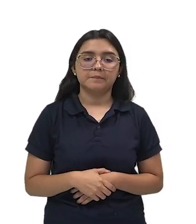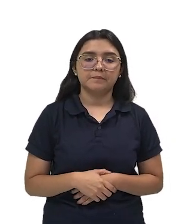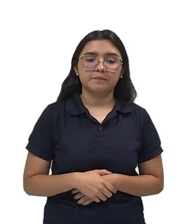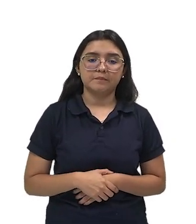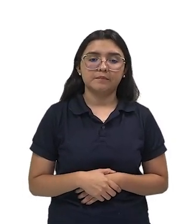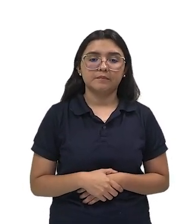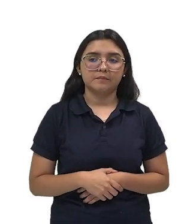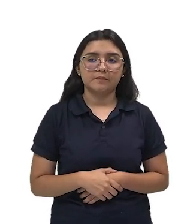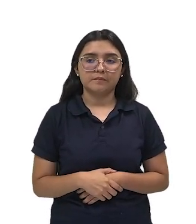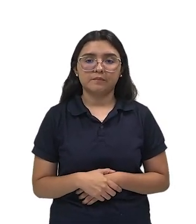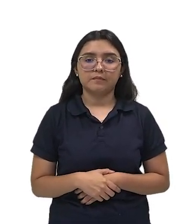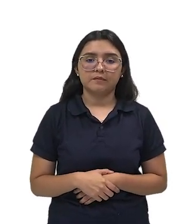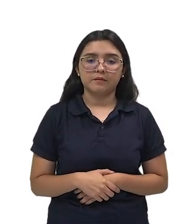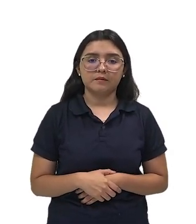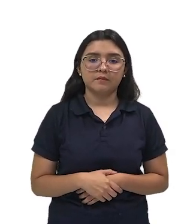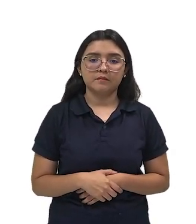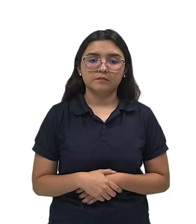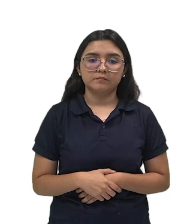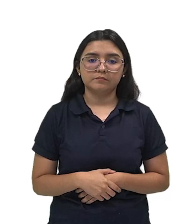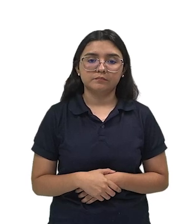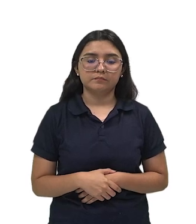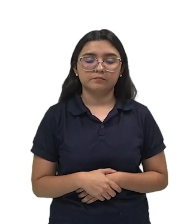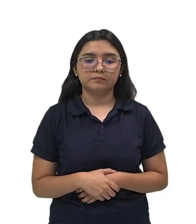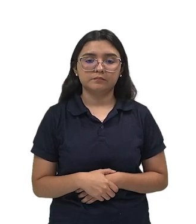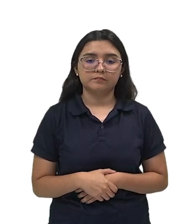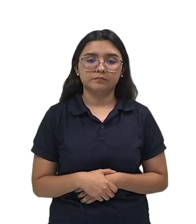população todinha,